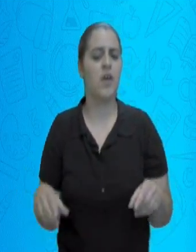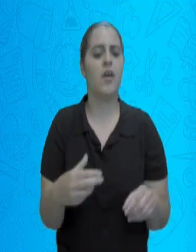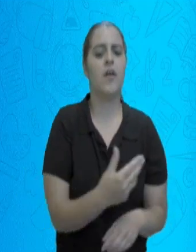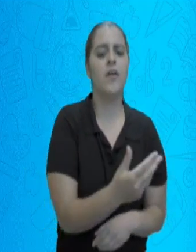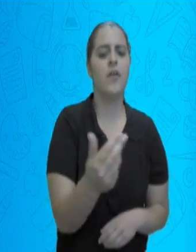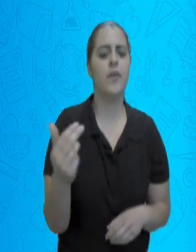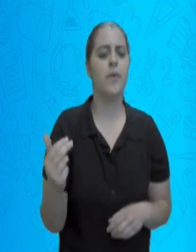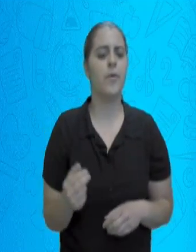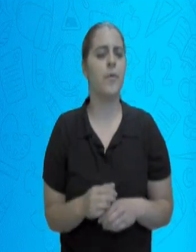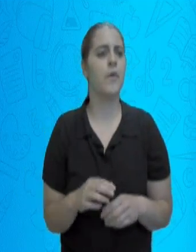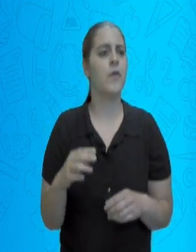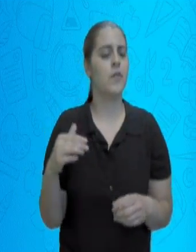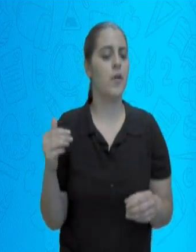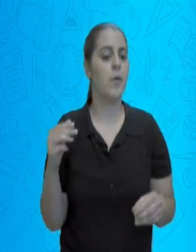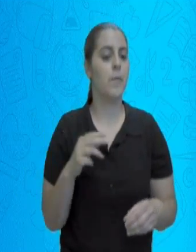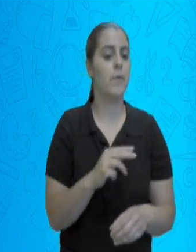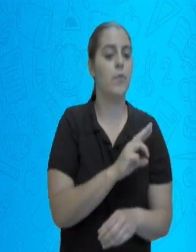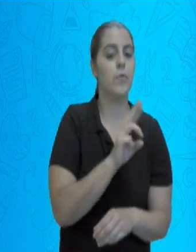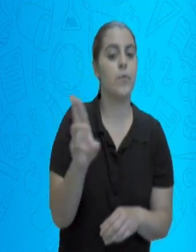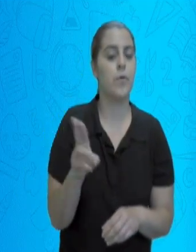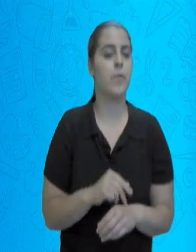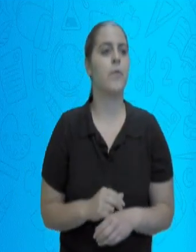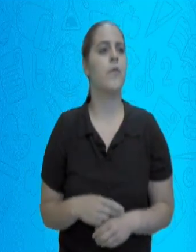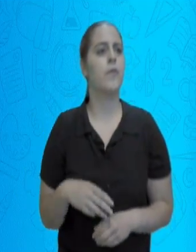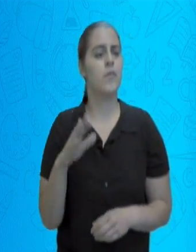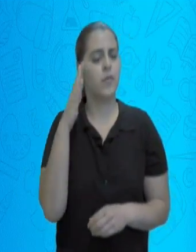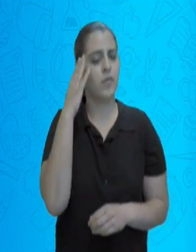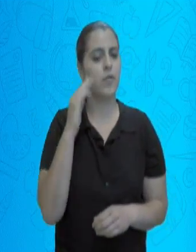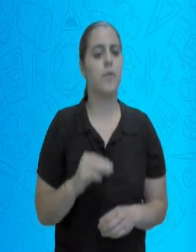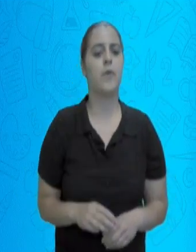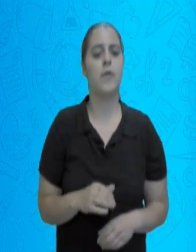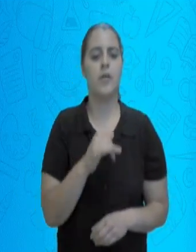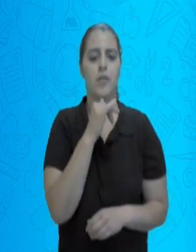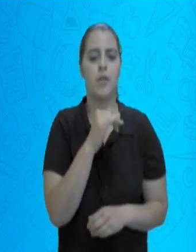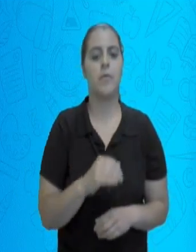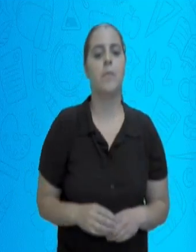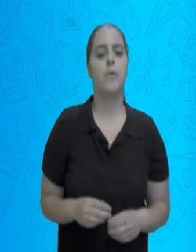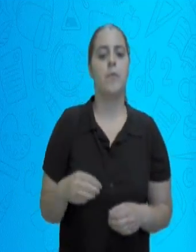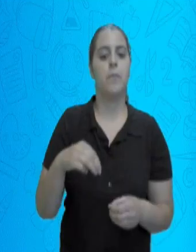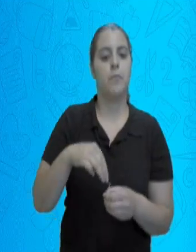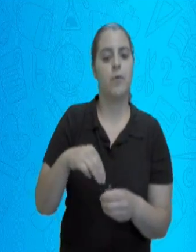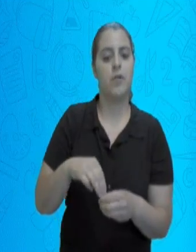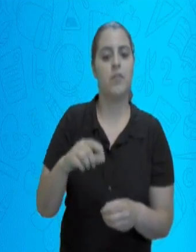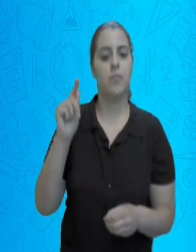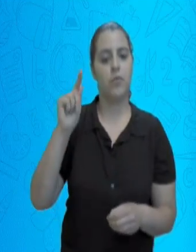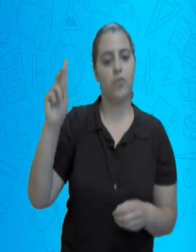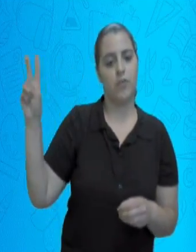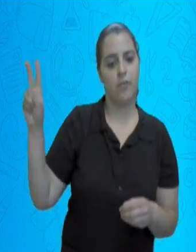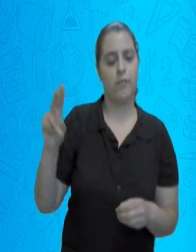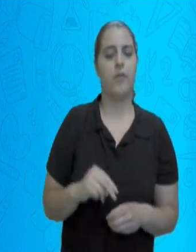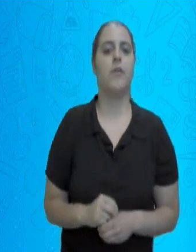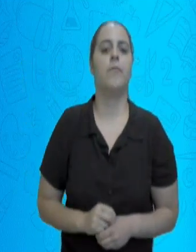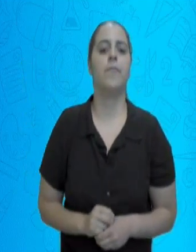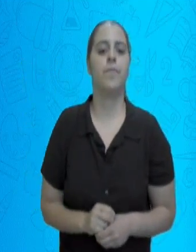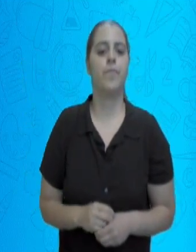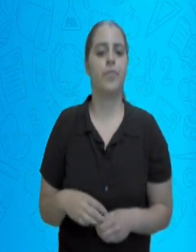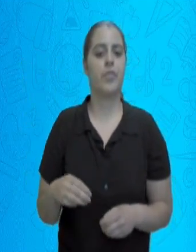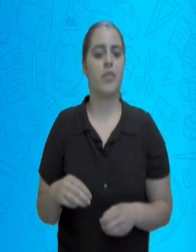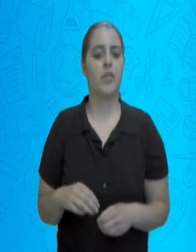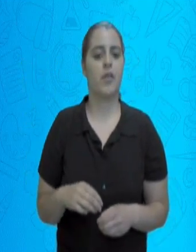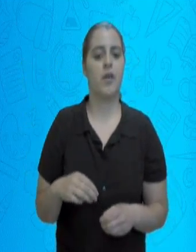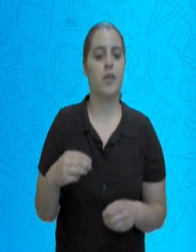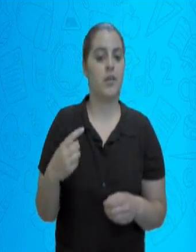mesmo da cidade principal. Então, a gente tem o município de Governador Valadares e a